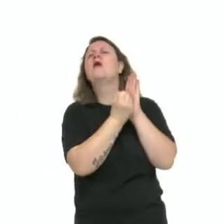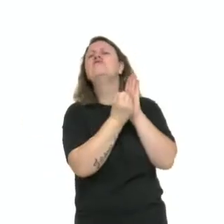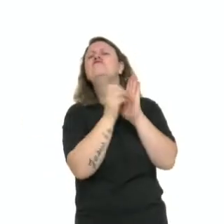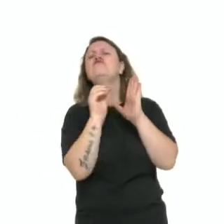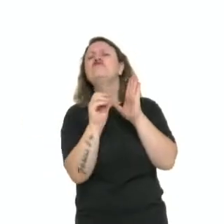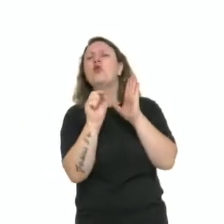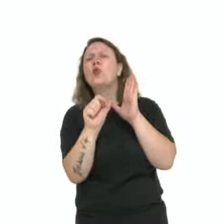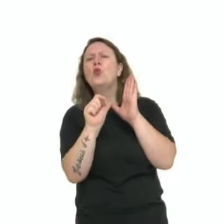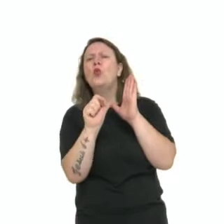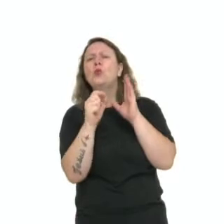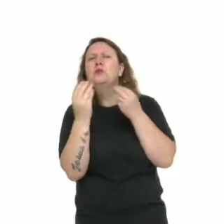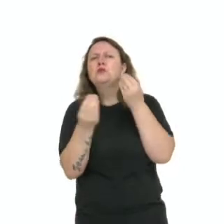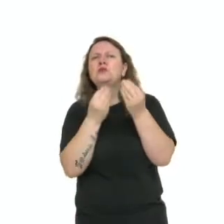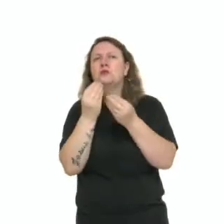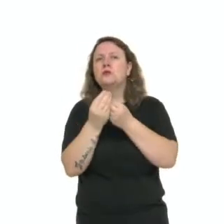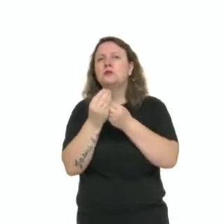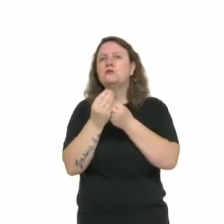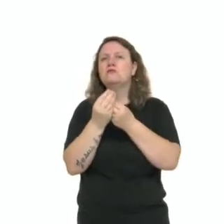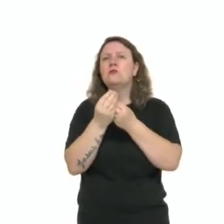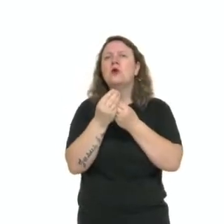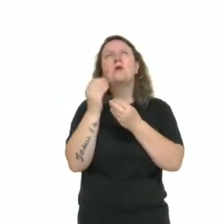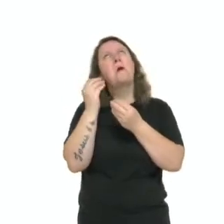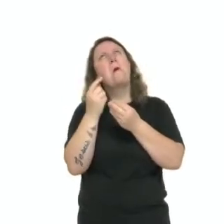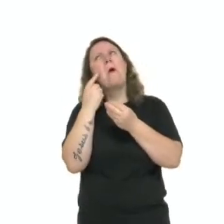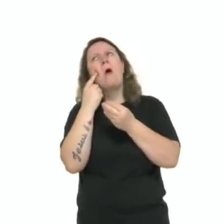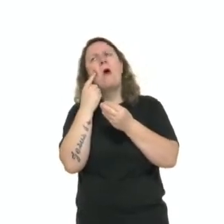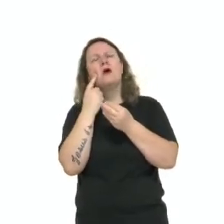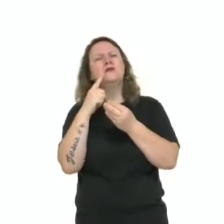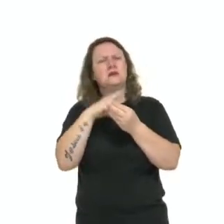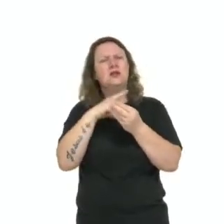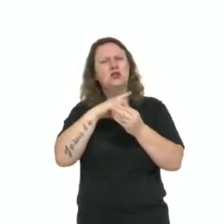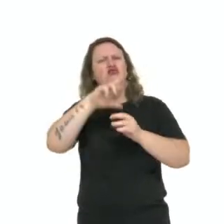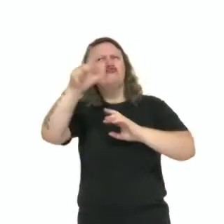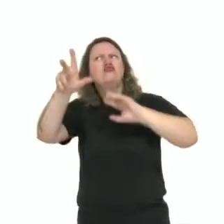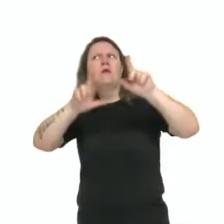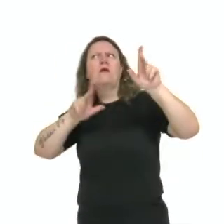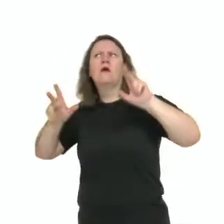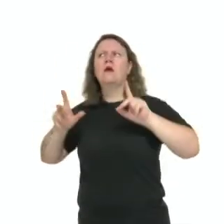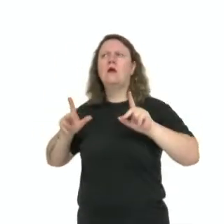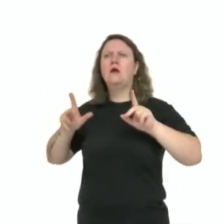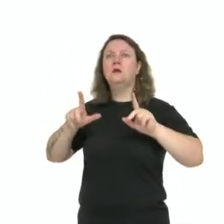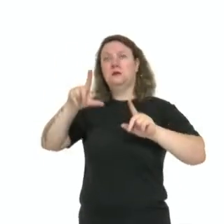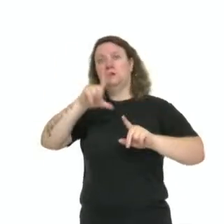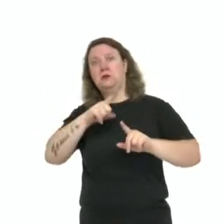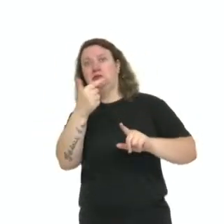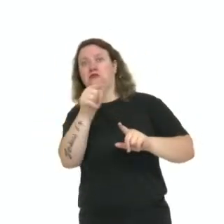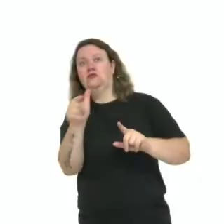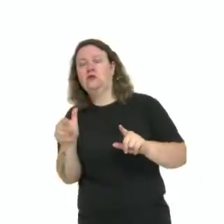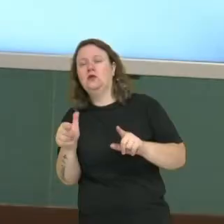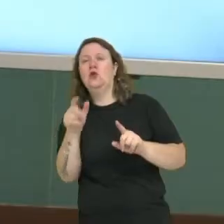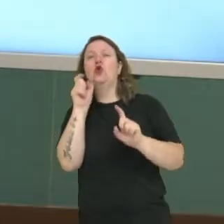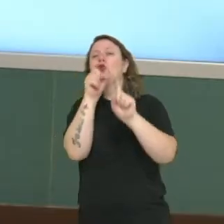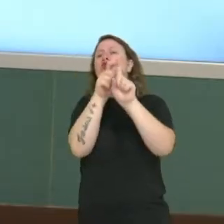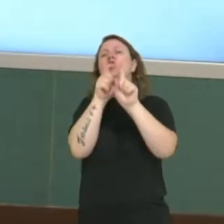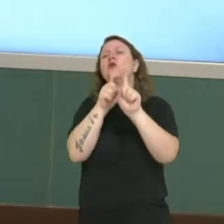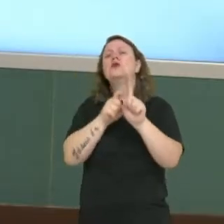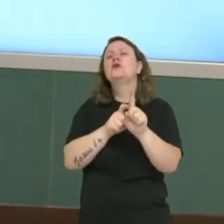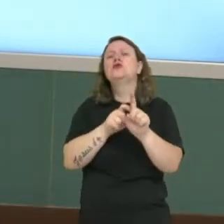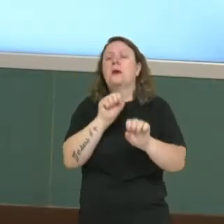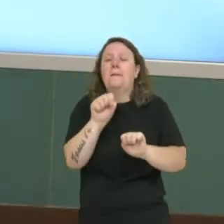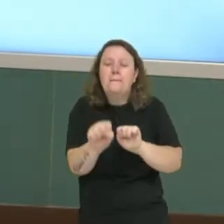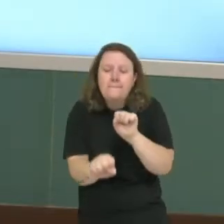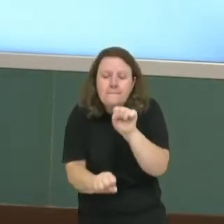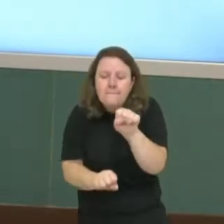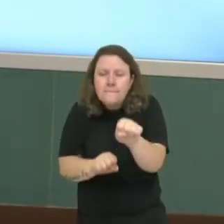Você sabe dizer? Quais são as provas de uma competição de ciclismo? Que tipo de bicicleta é usada